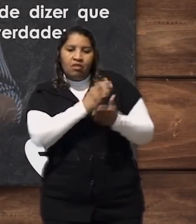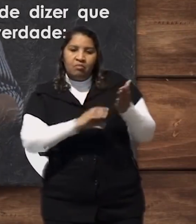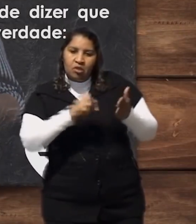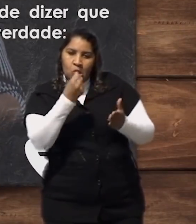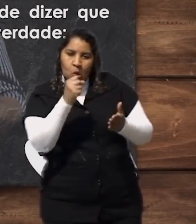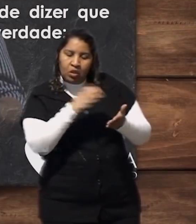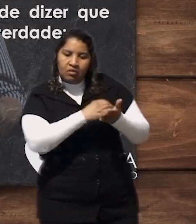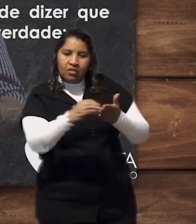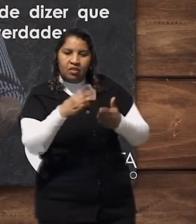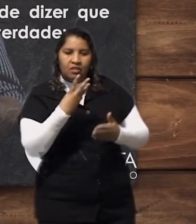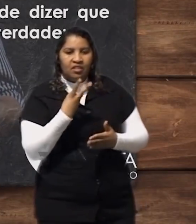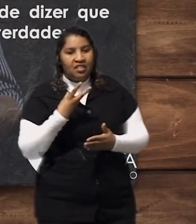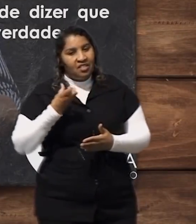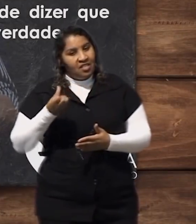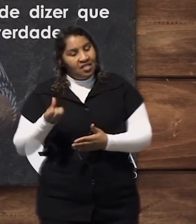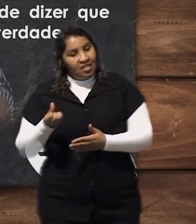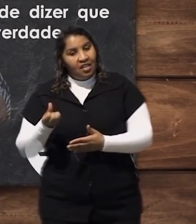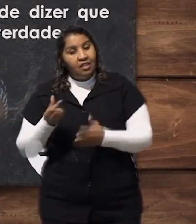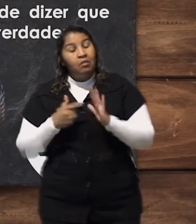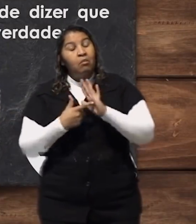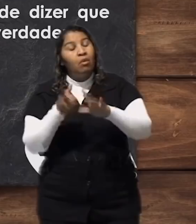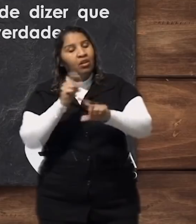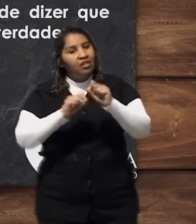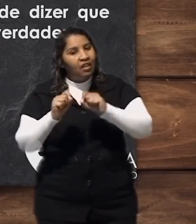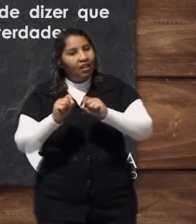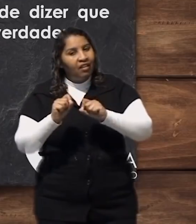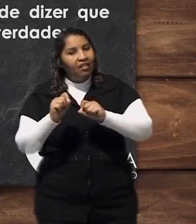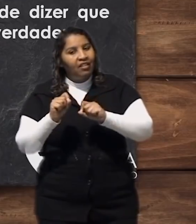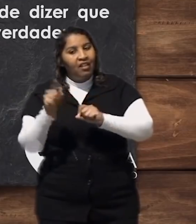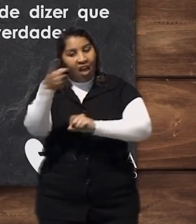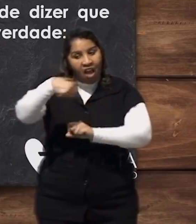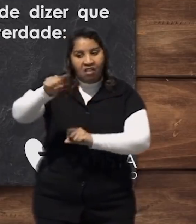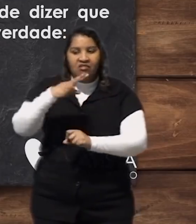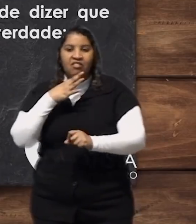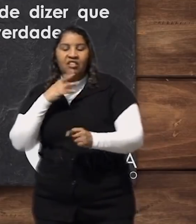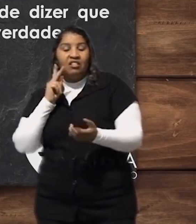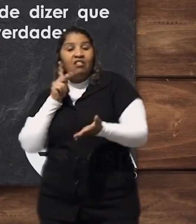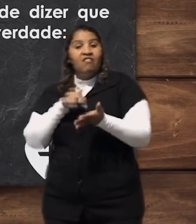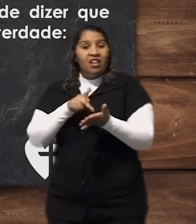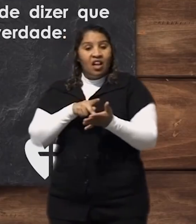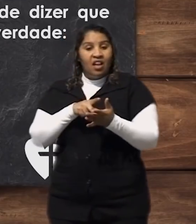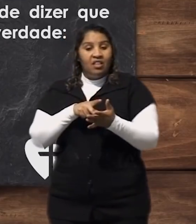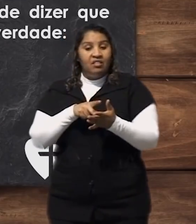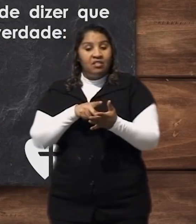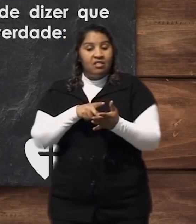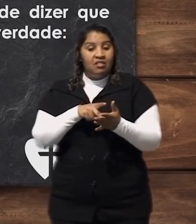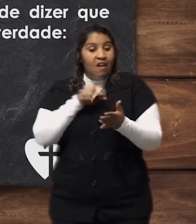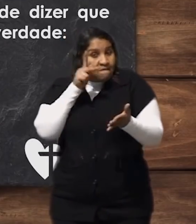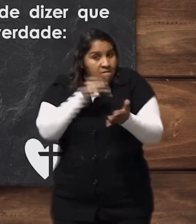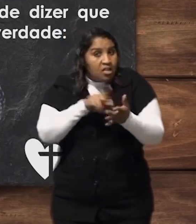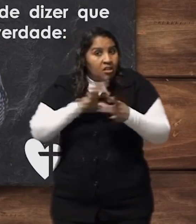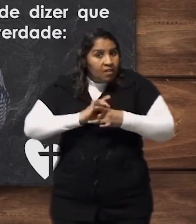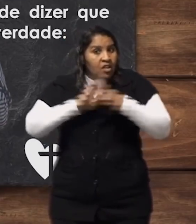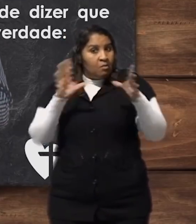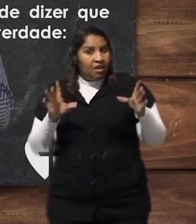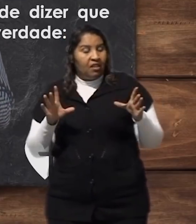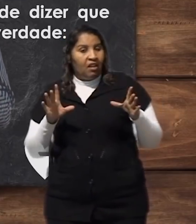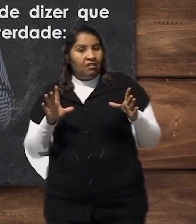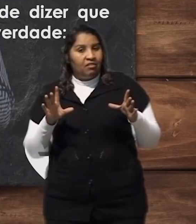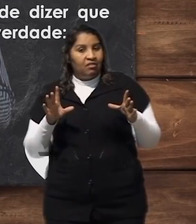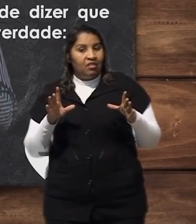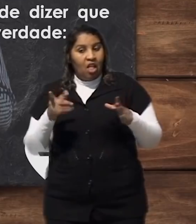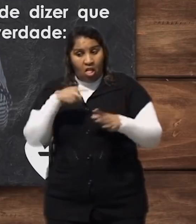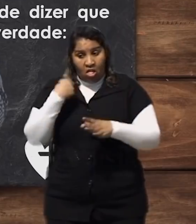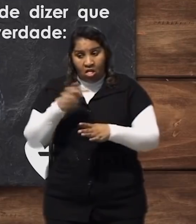verdade O que é verdade libertará Eles responderam somos descendentes de Abraão e nunca fomos escravos de